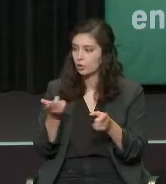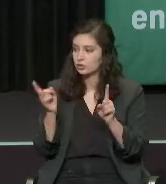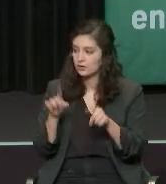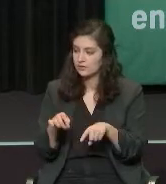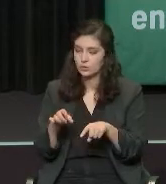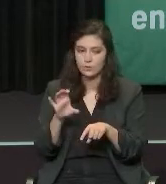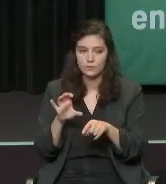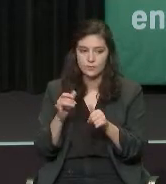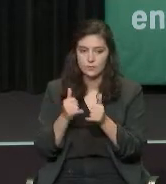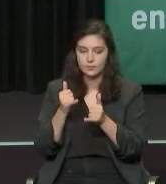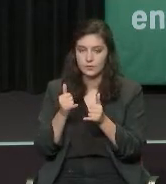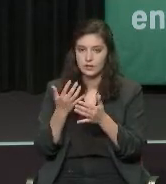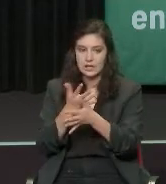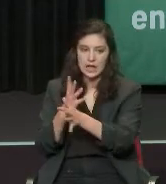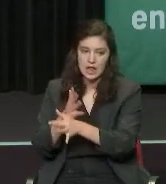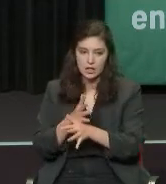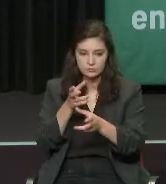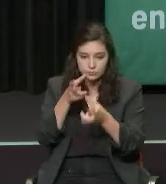forma automática de detectar os incêndios,